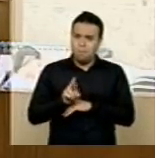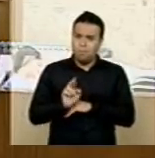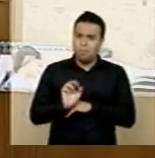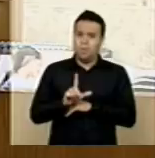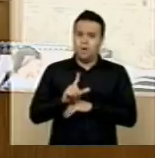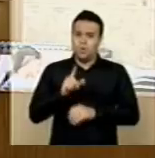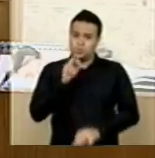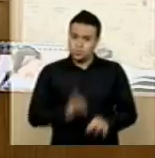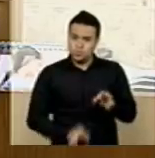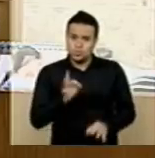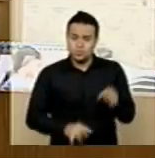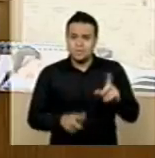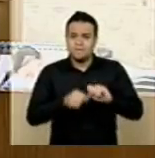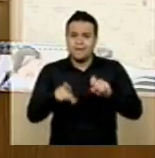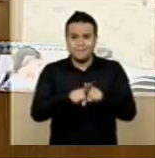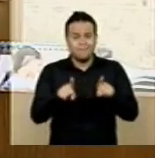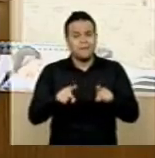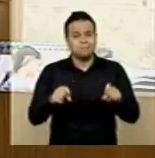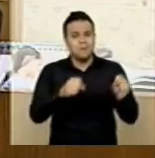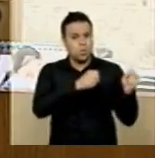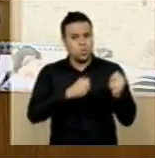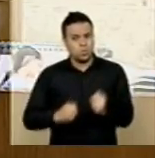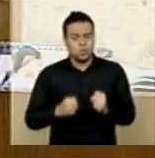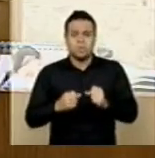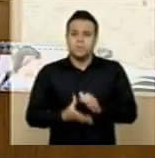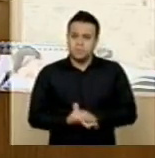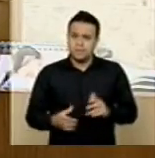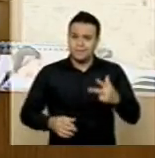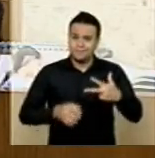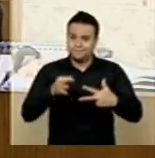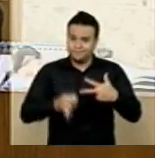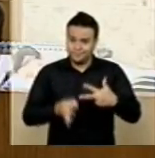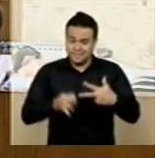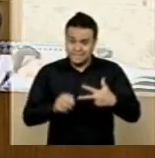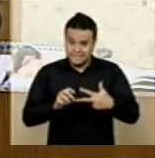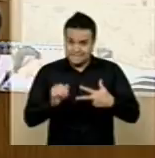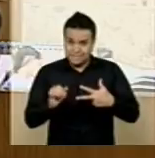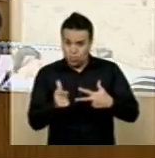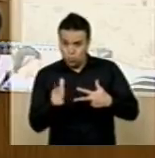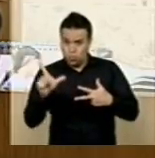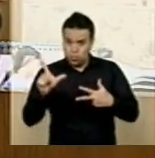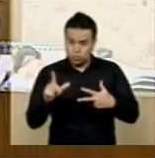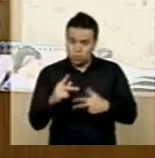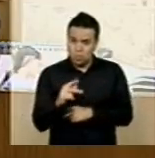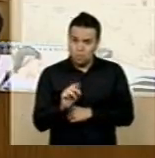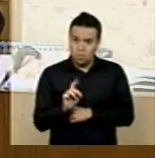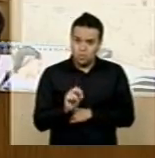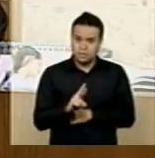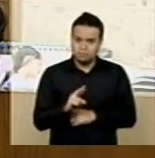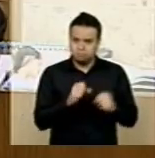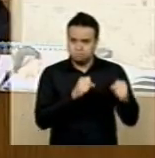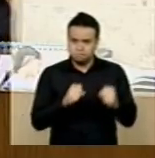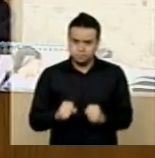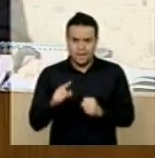emitem e da autoridade do próprio poder. Se outro poder da República eleva-se contra